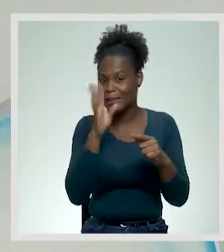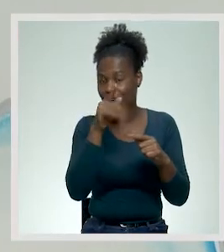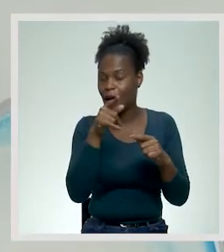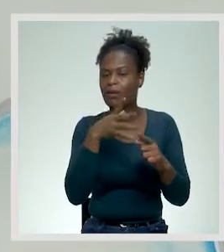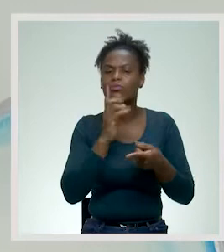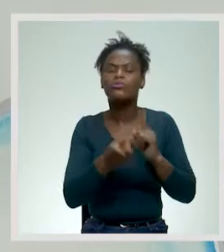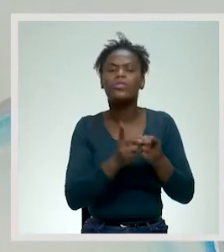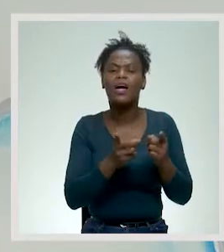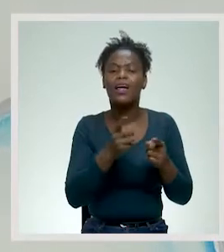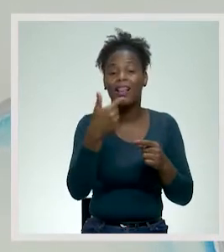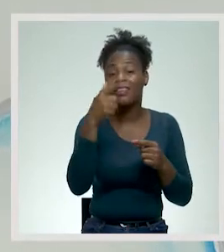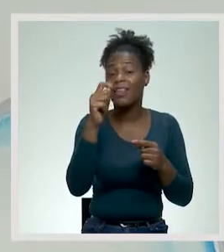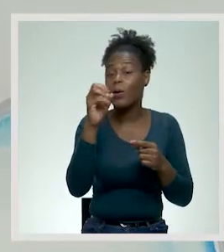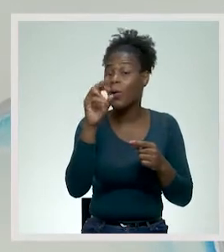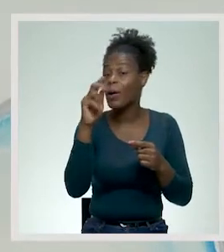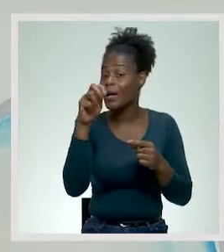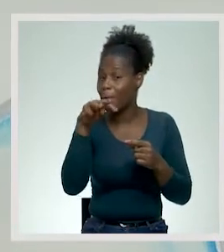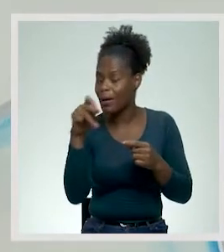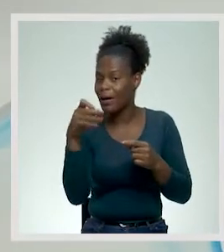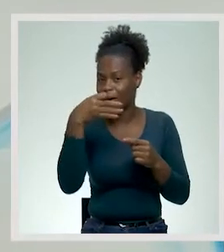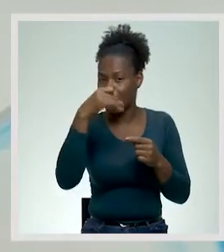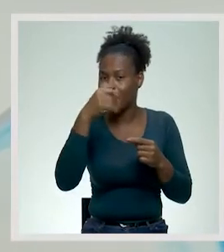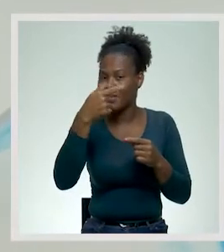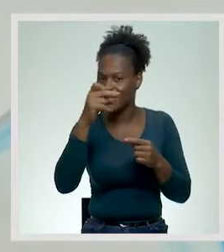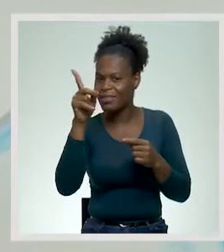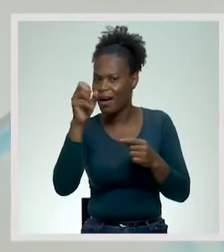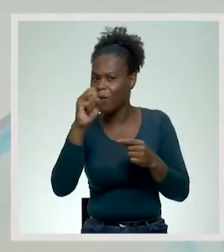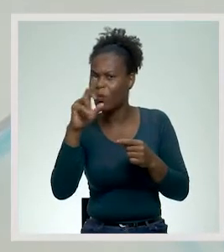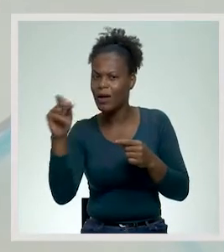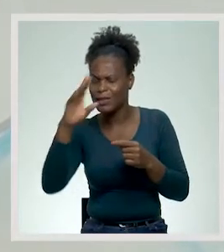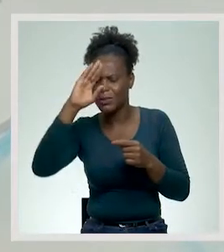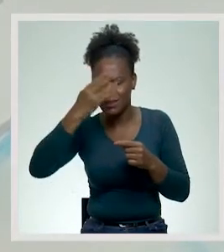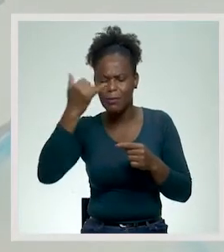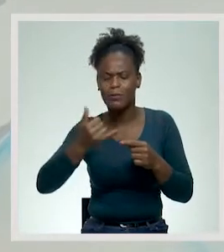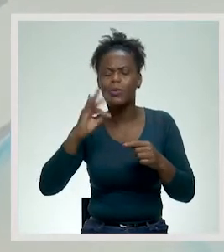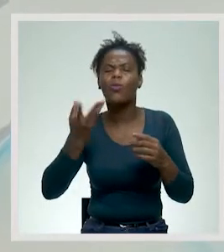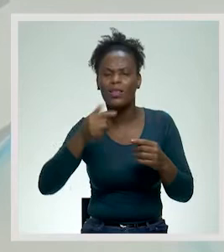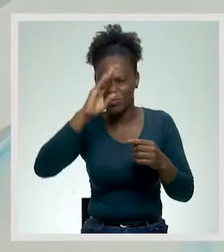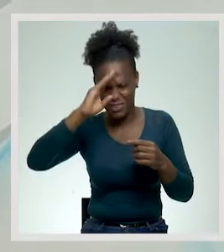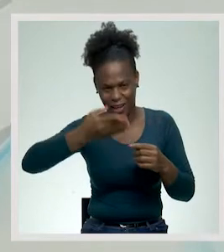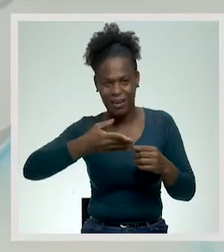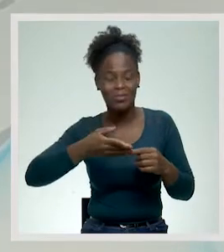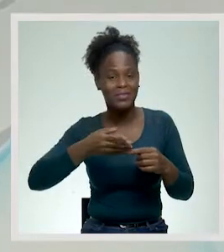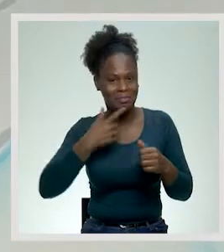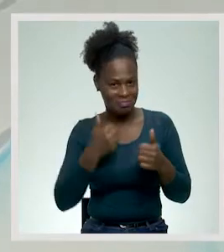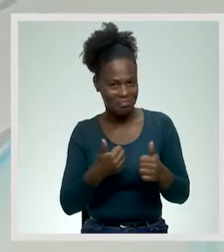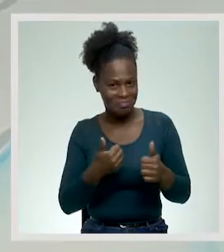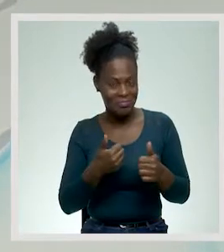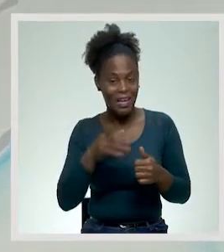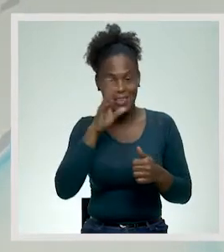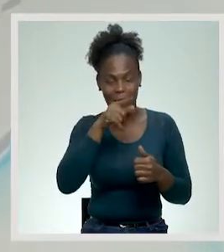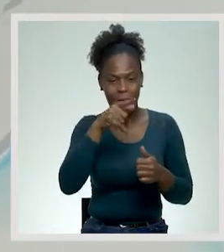Utilizando a definição de teorema de Pitágoras, vocês vão encontrar o valor de y. Certo?